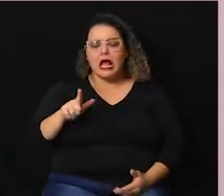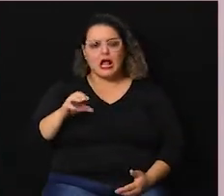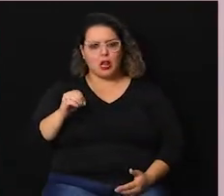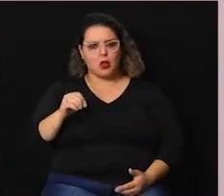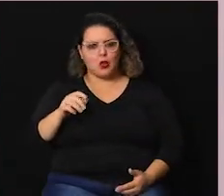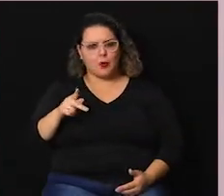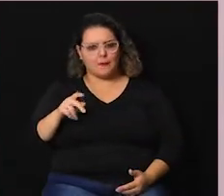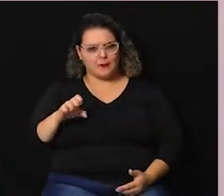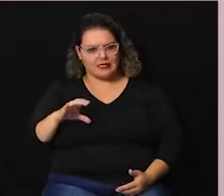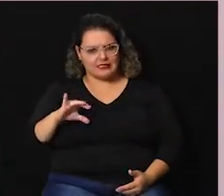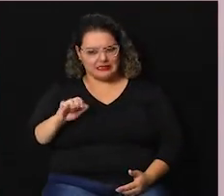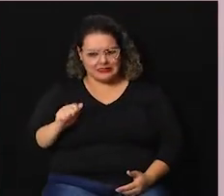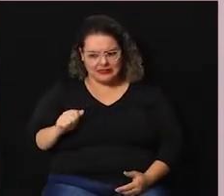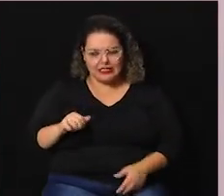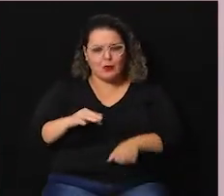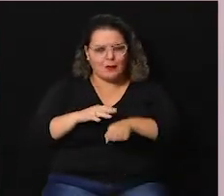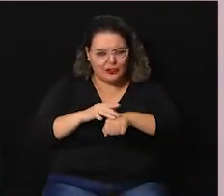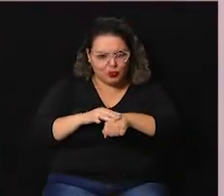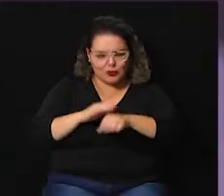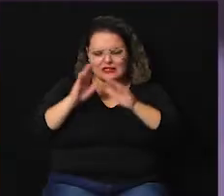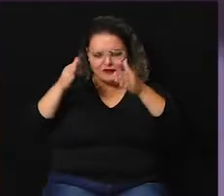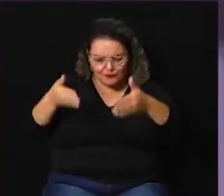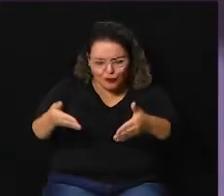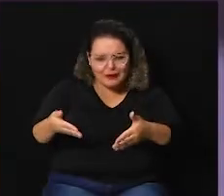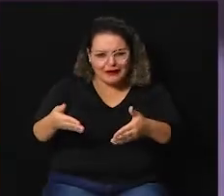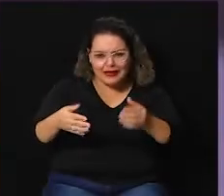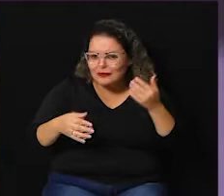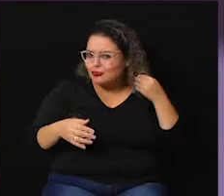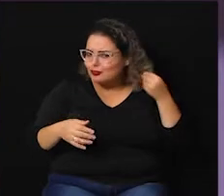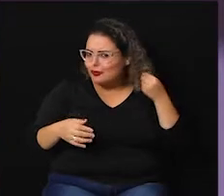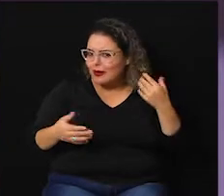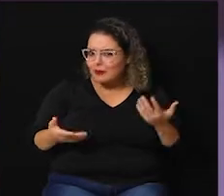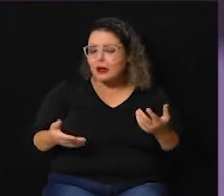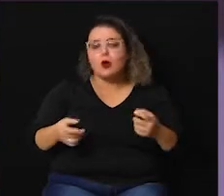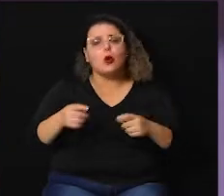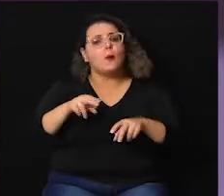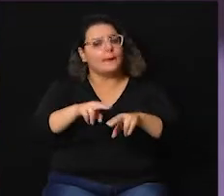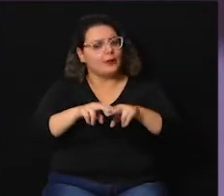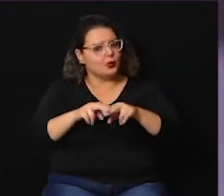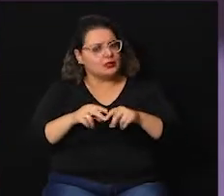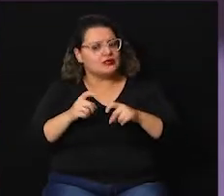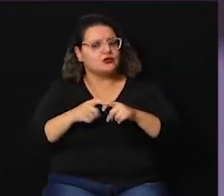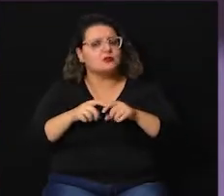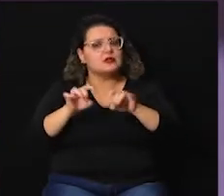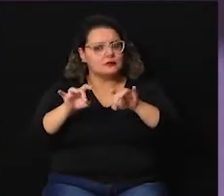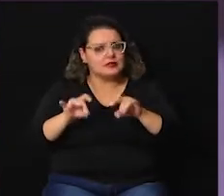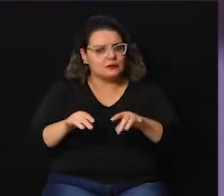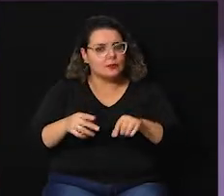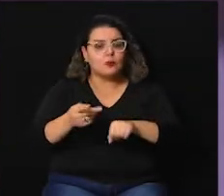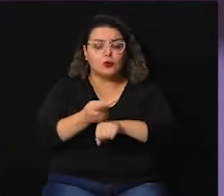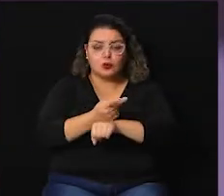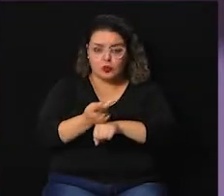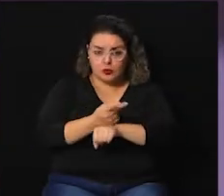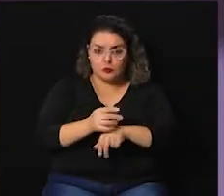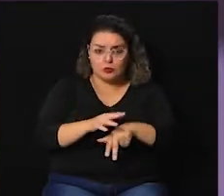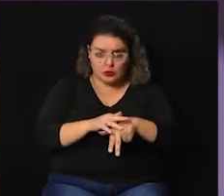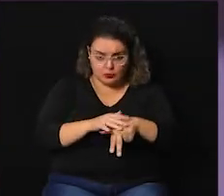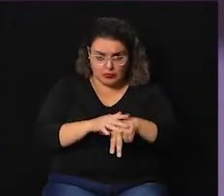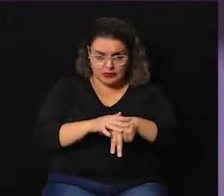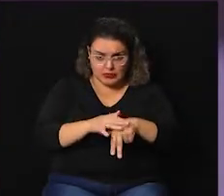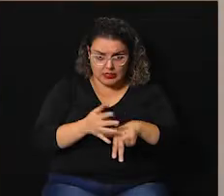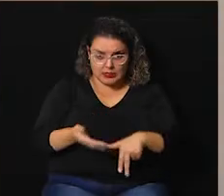principalmente os cabelos, doutor, é isso? Por isso, esse médico, essa especialidade que deve ser procurada pelo